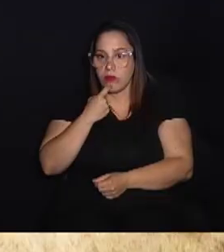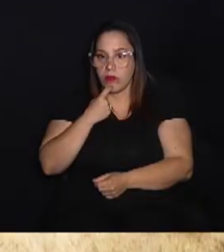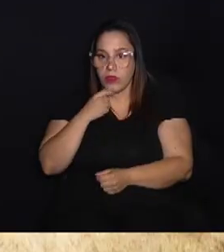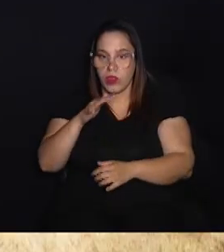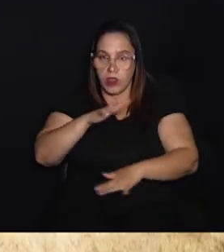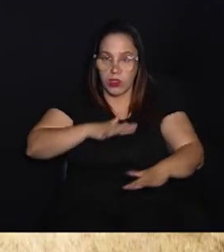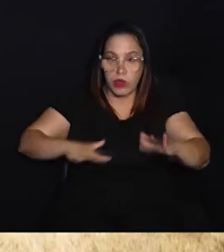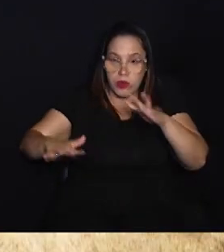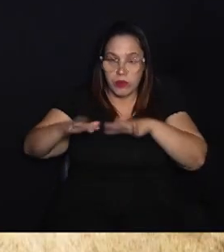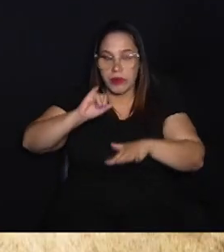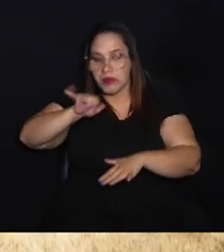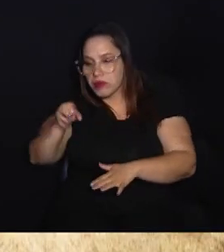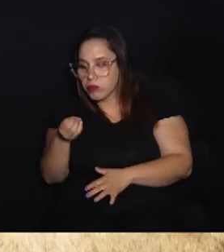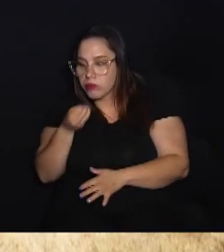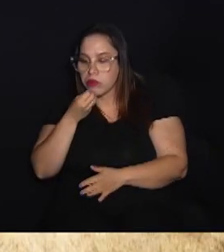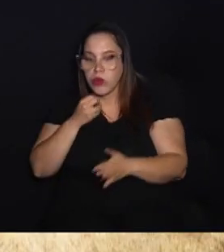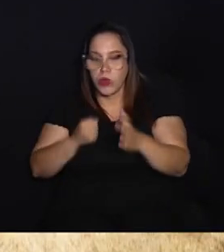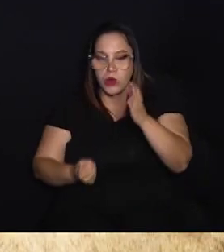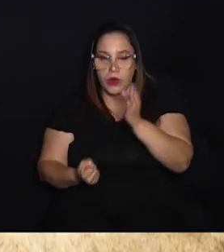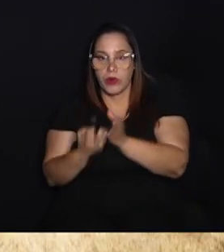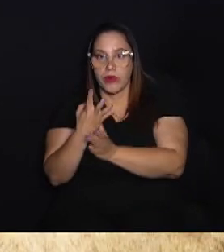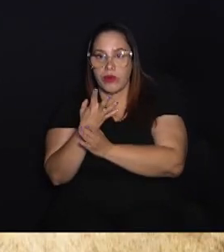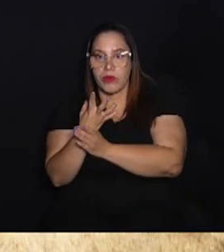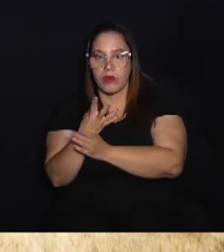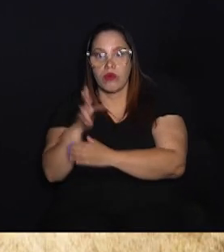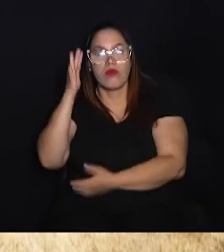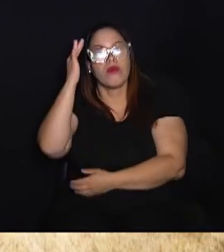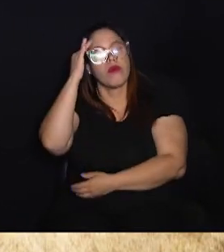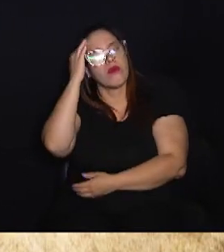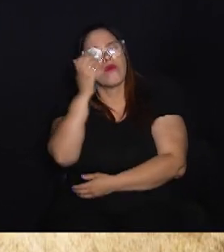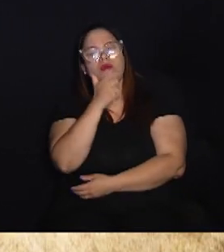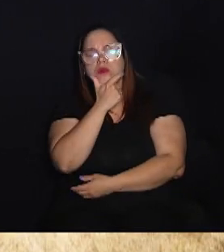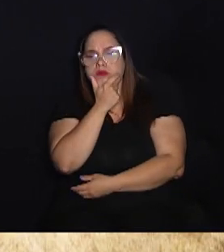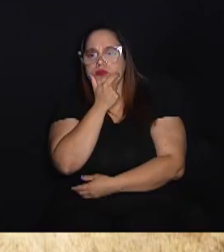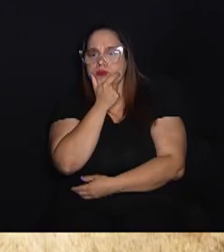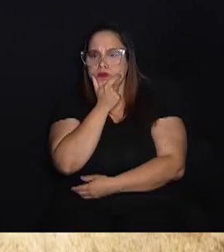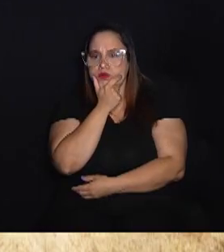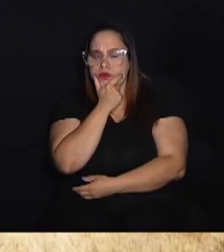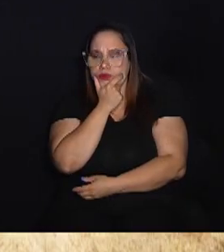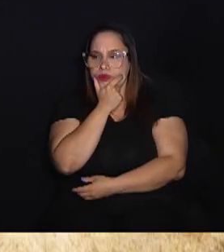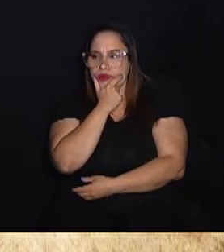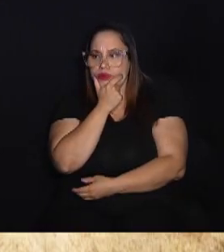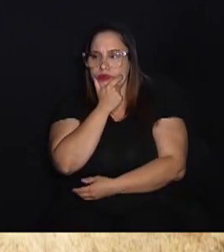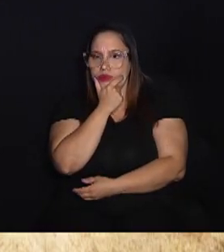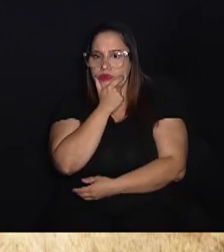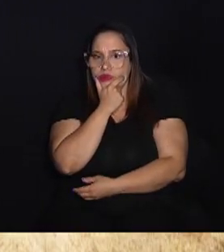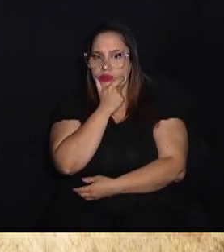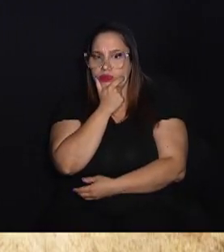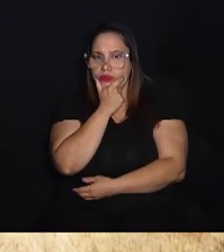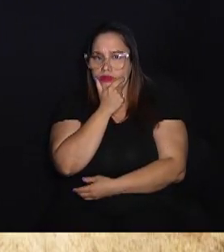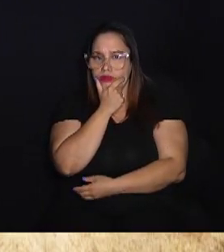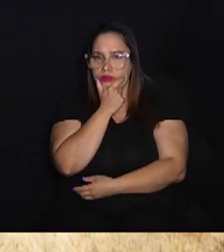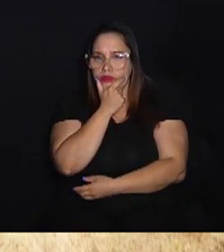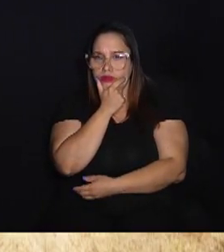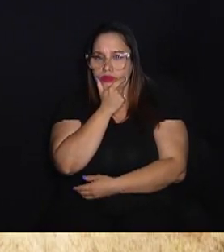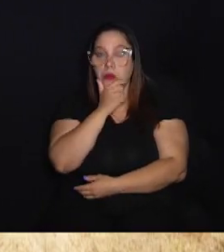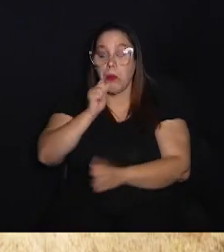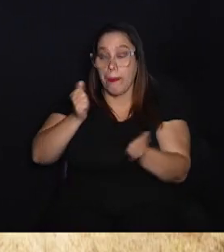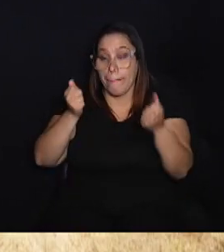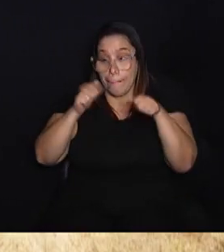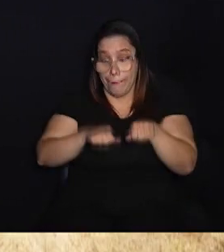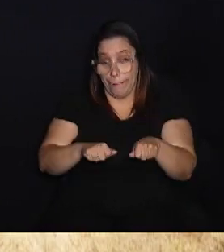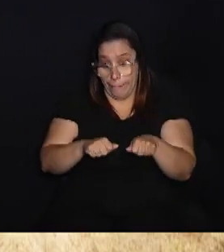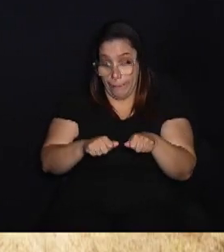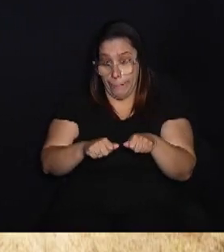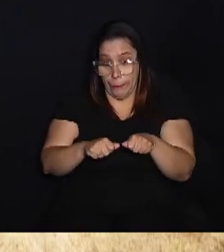região. A oportunidade surge quando se soube que havia uma possibilidade,